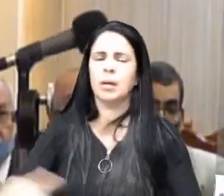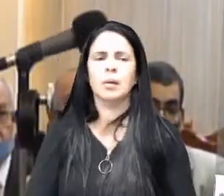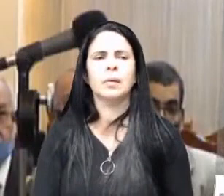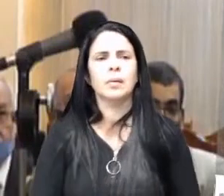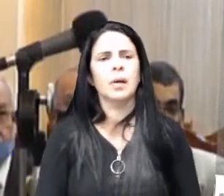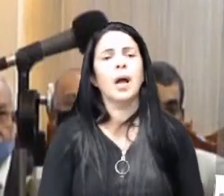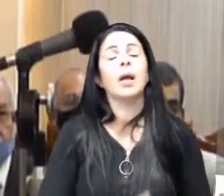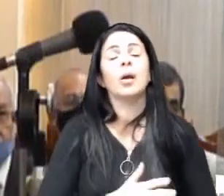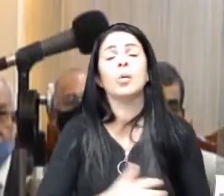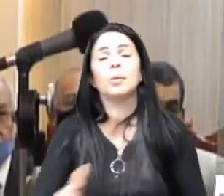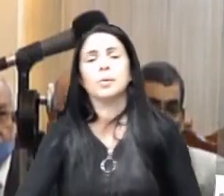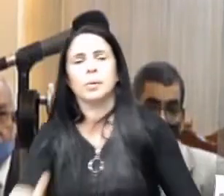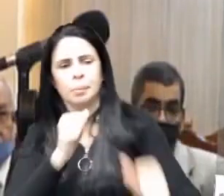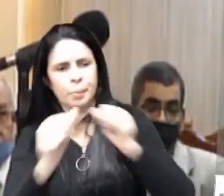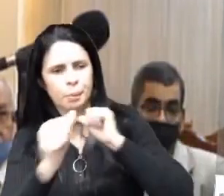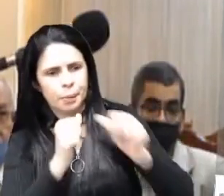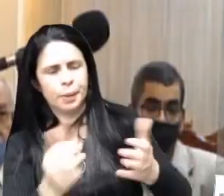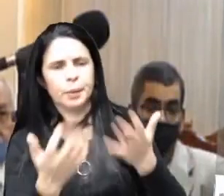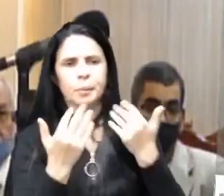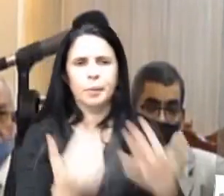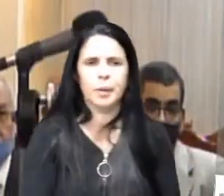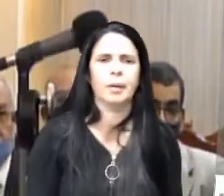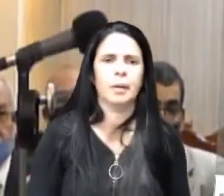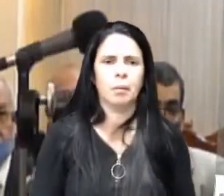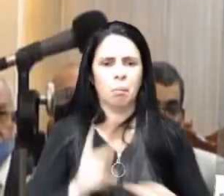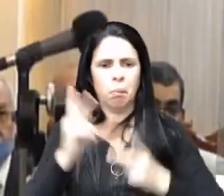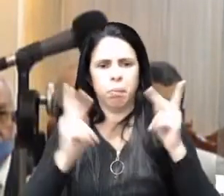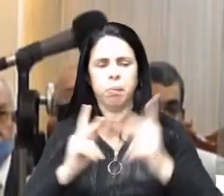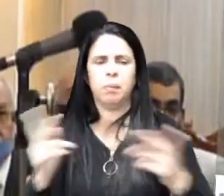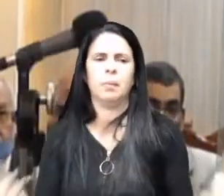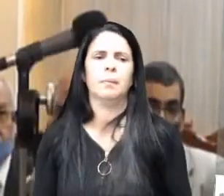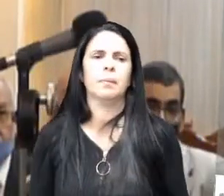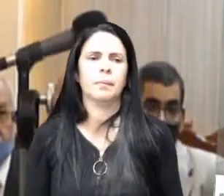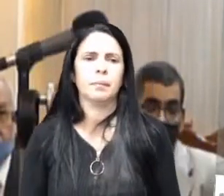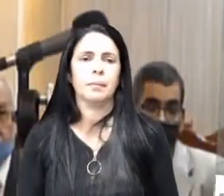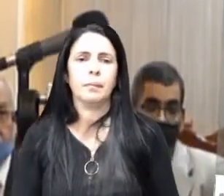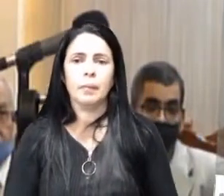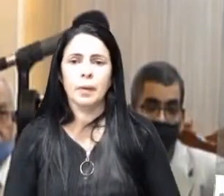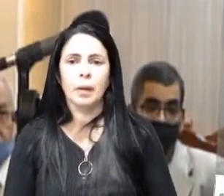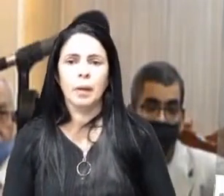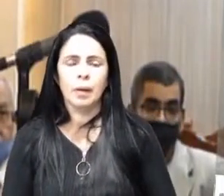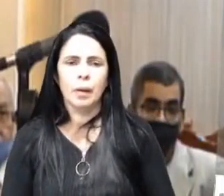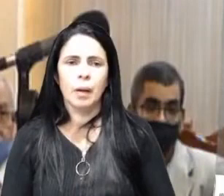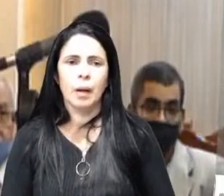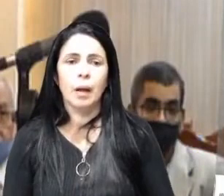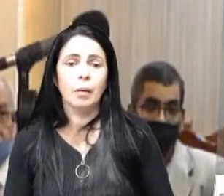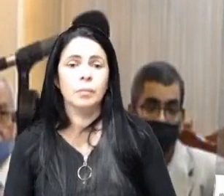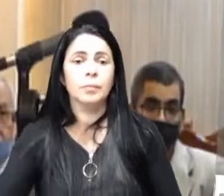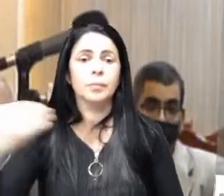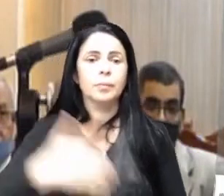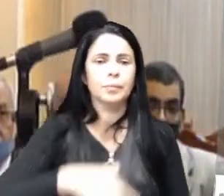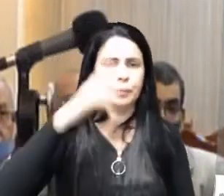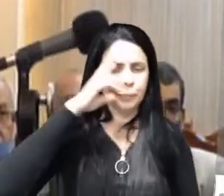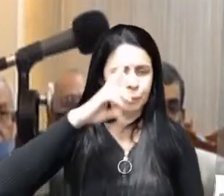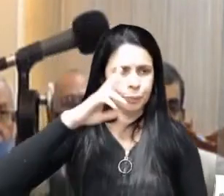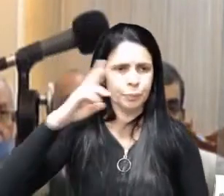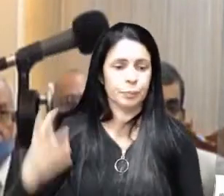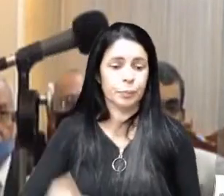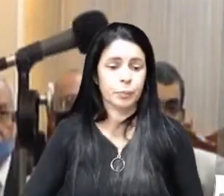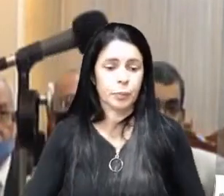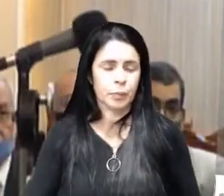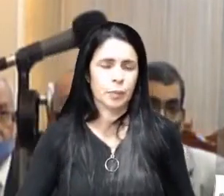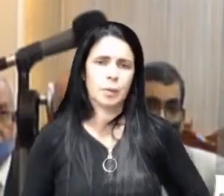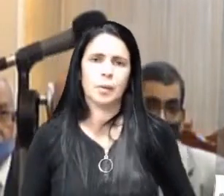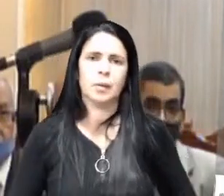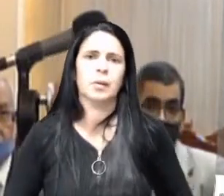a farrar e a embriagar-se. Veio o Senhor daquele servo, aleluia,